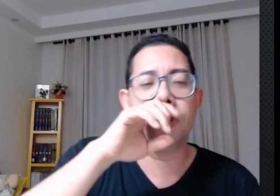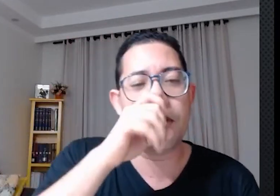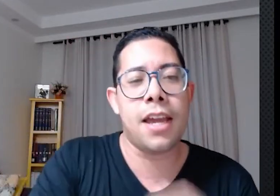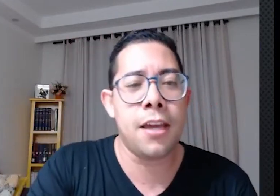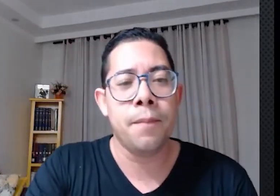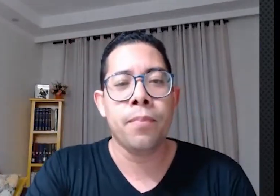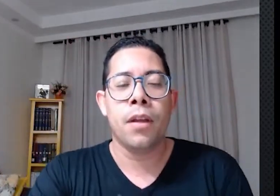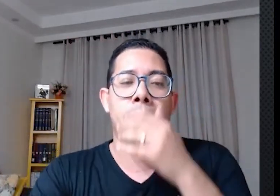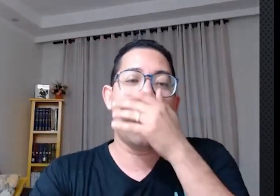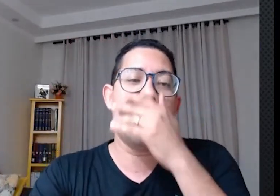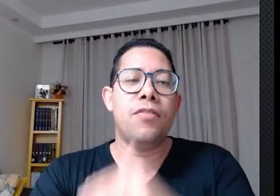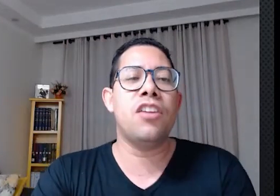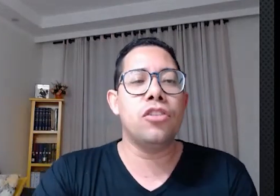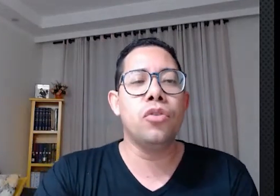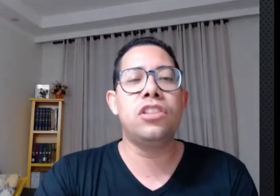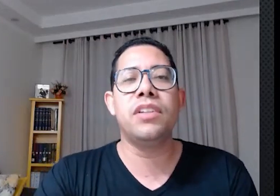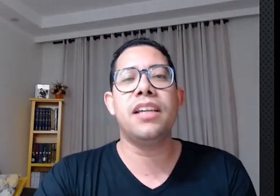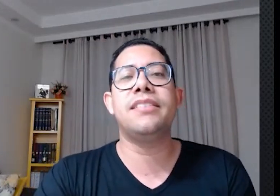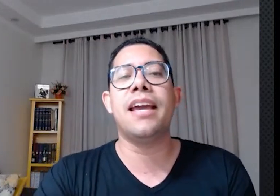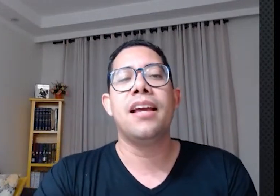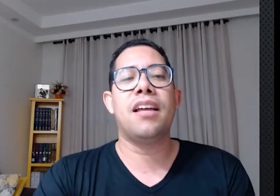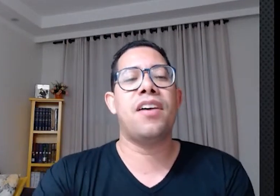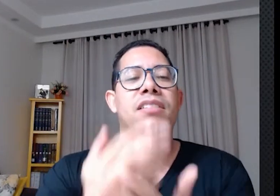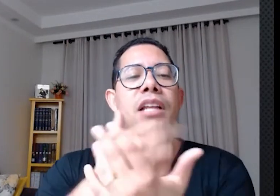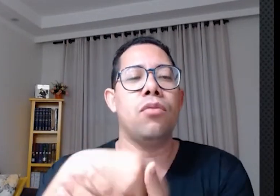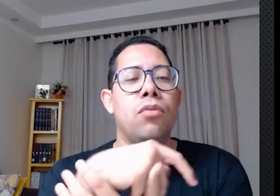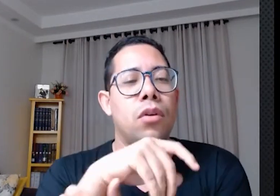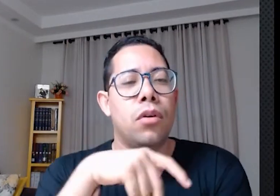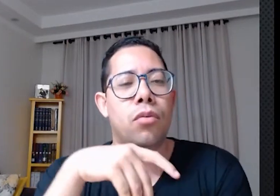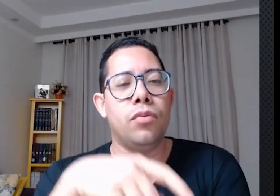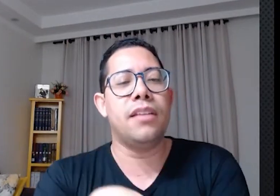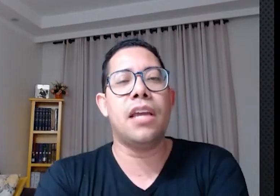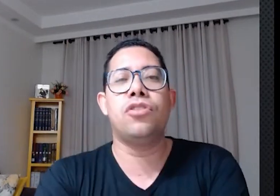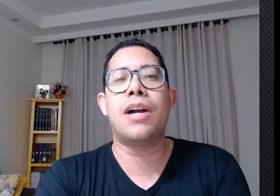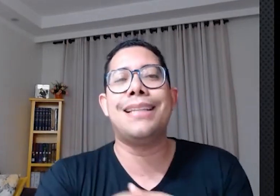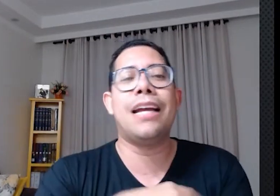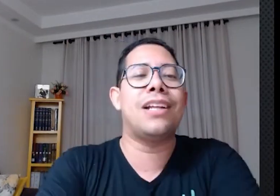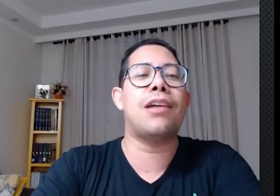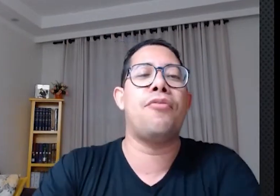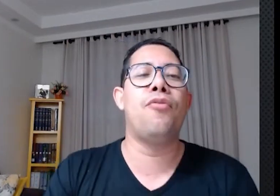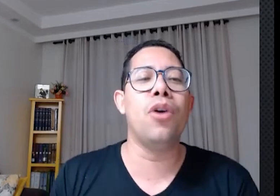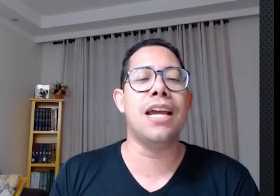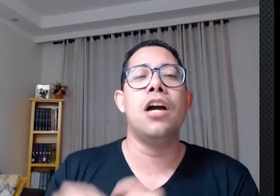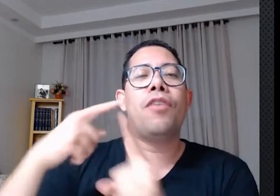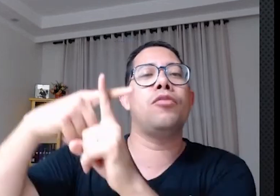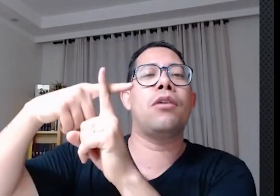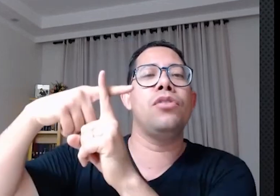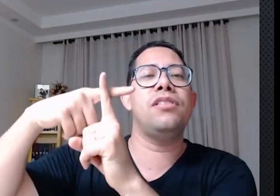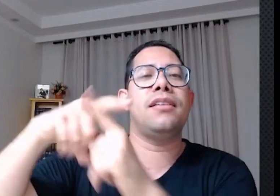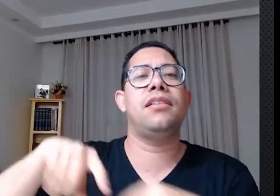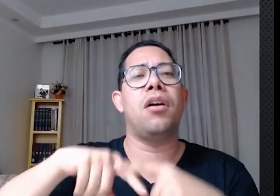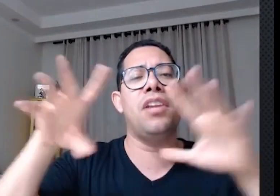de Jesus, põe aí, vida de Jesus. Se você quiser tá fazendo aí um desenho no seu caderno, na sua folha, faz